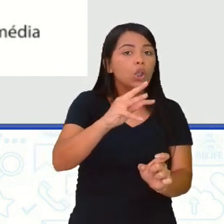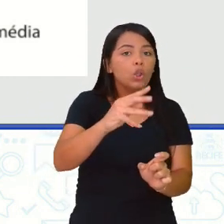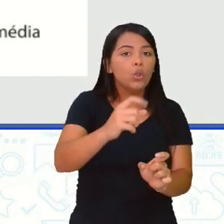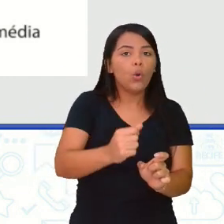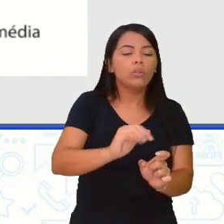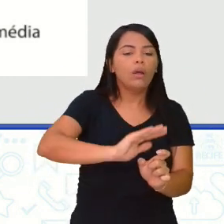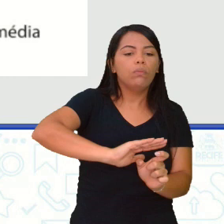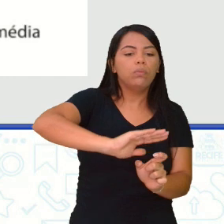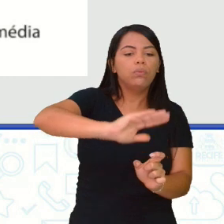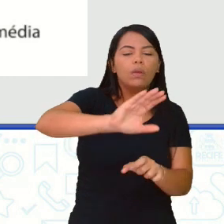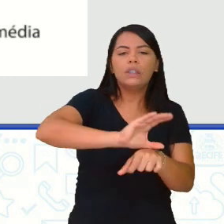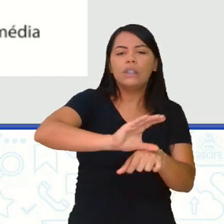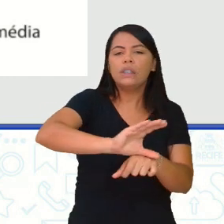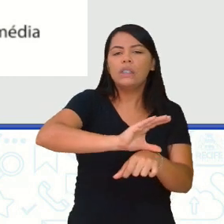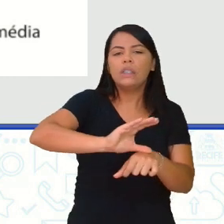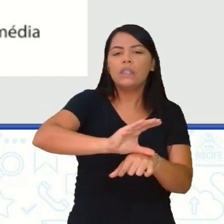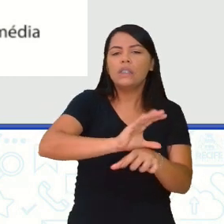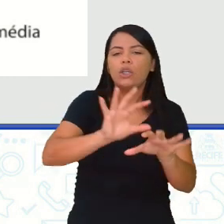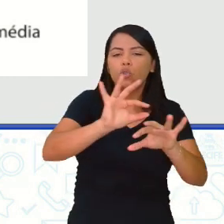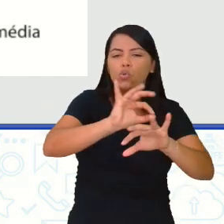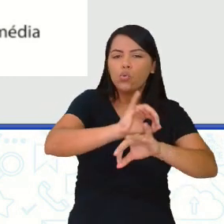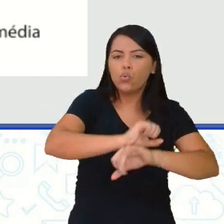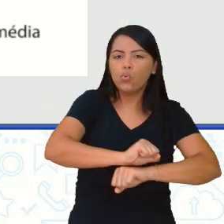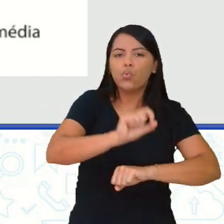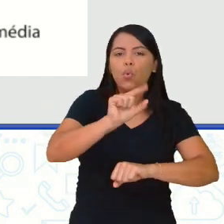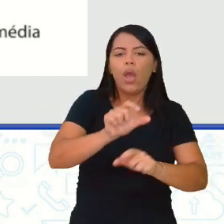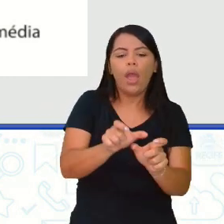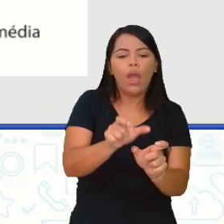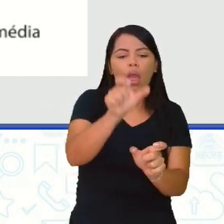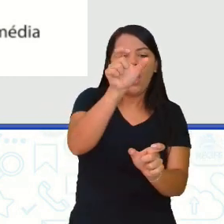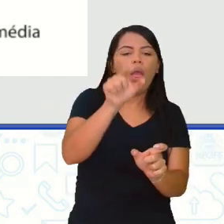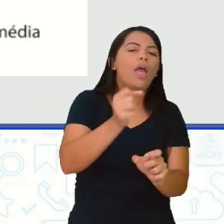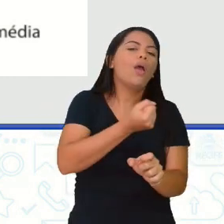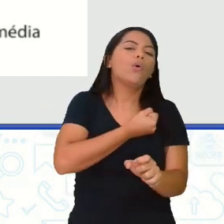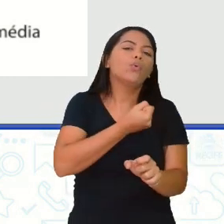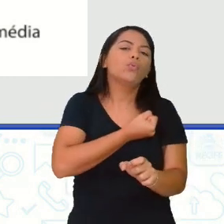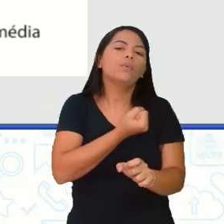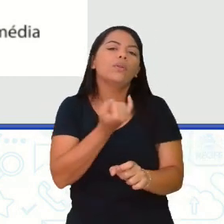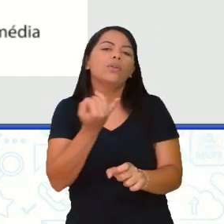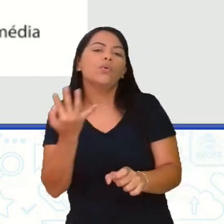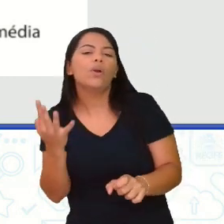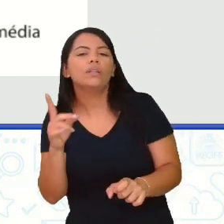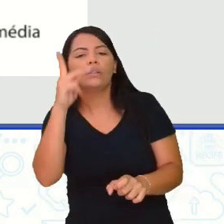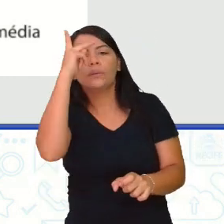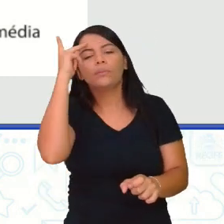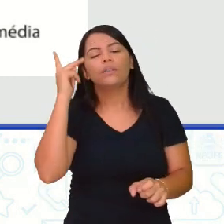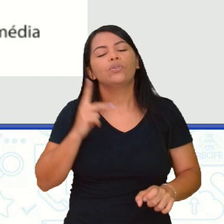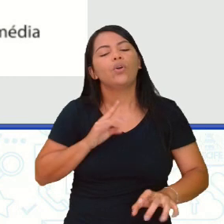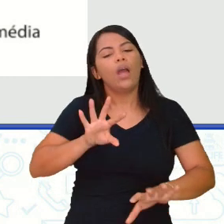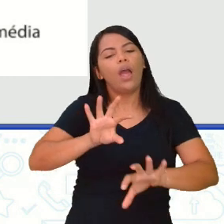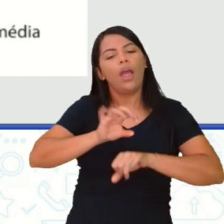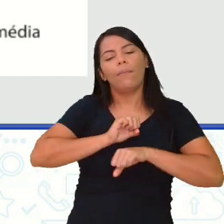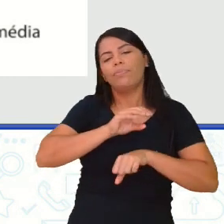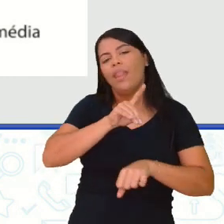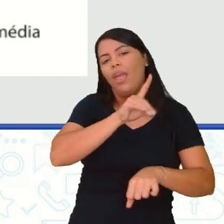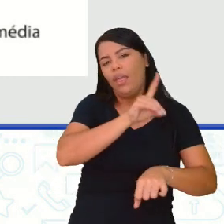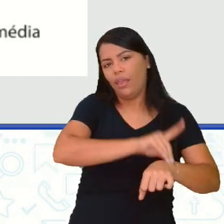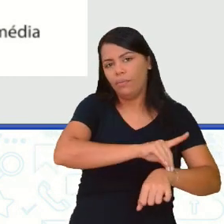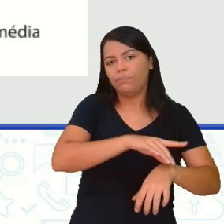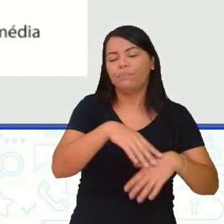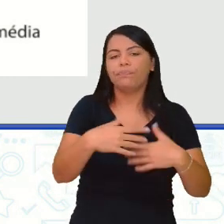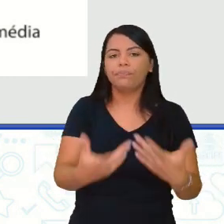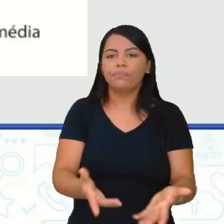cinza mais escuro é o número de casos de dengue, que é isso que a questão nos